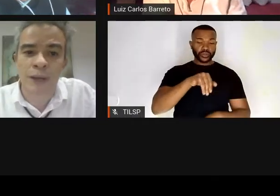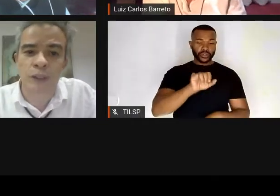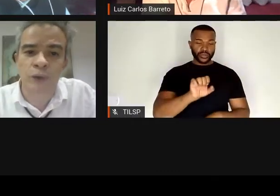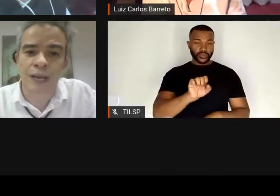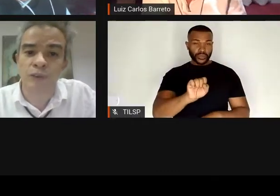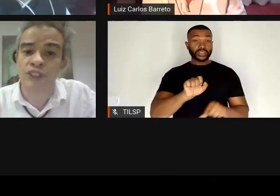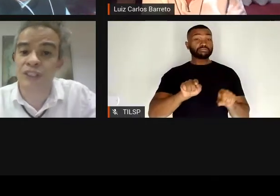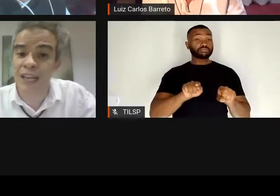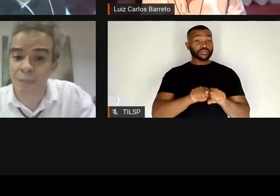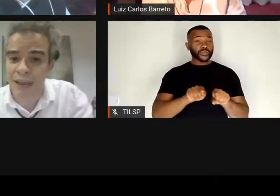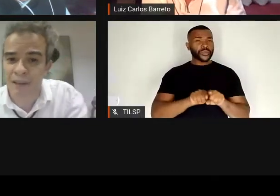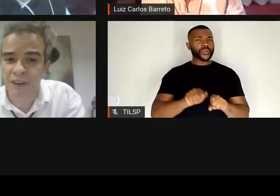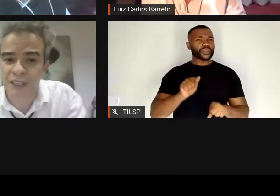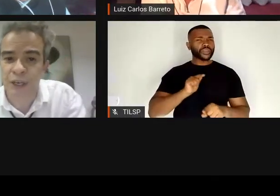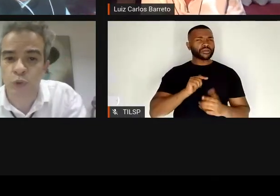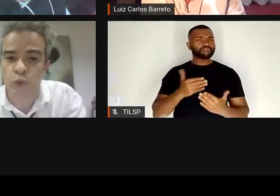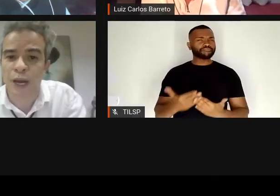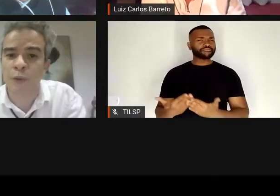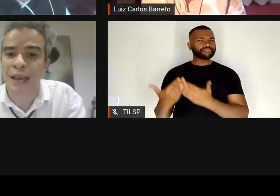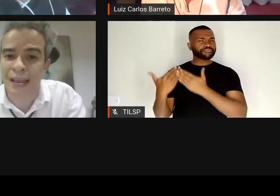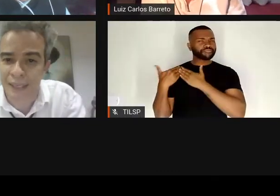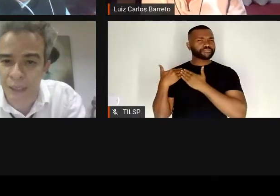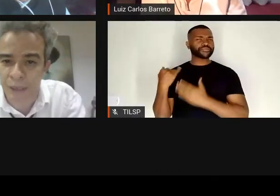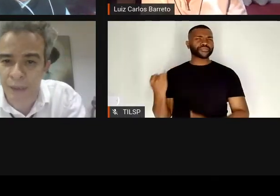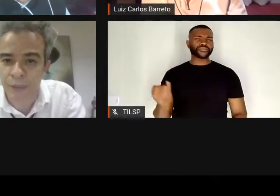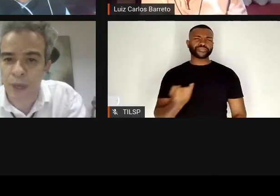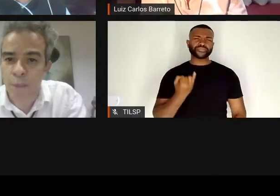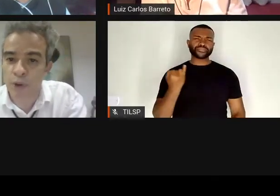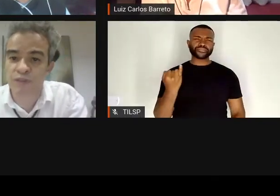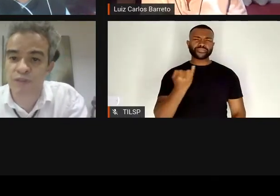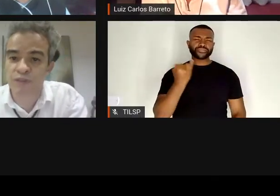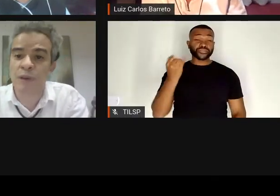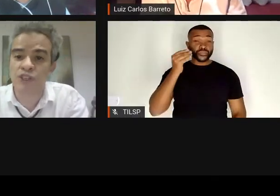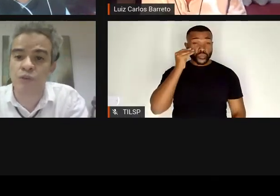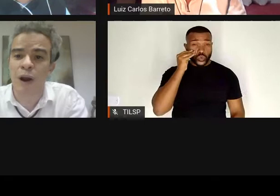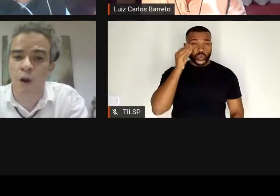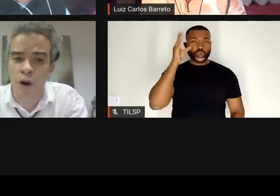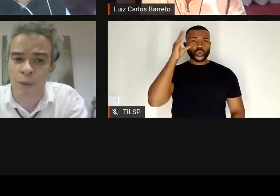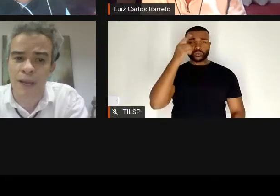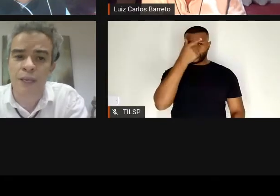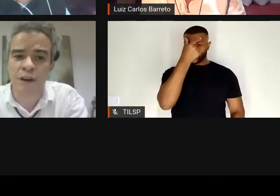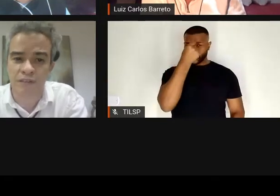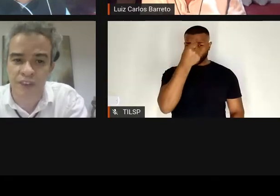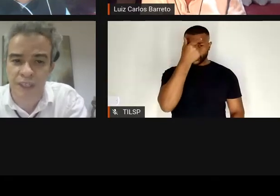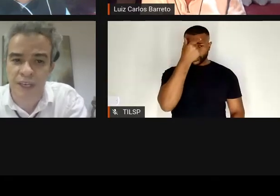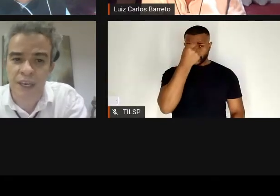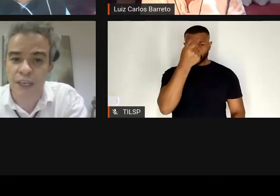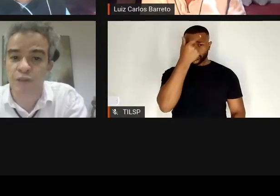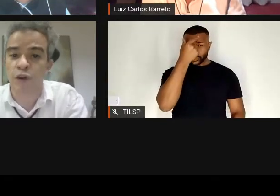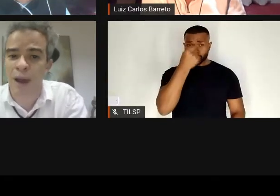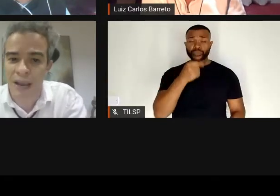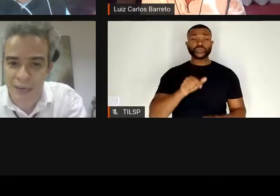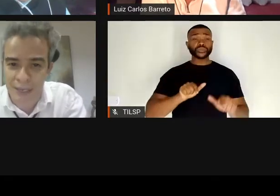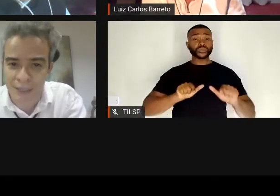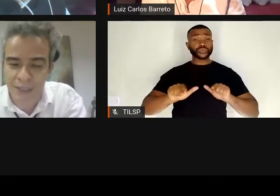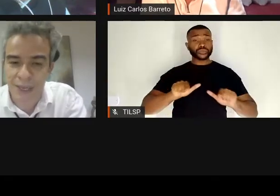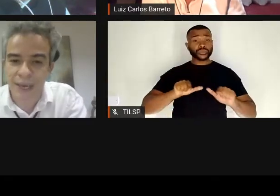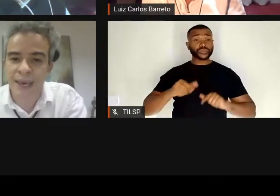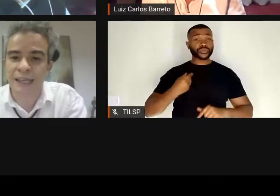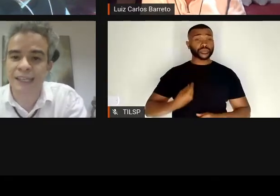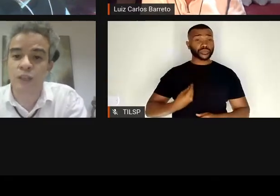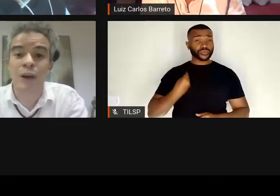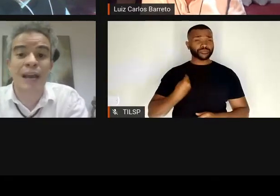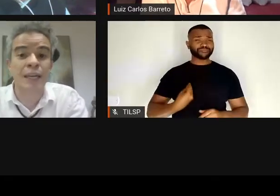um papel editorial de extrema relevância cultural e acadêmica, pois faz emergir uma obra e uma vida que foram